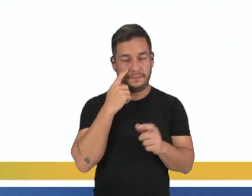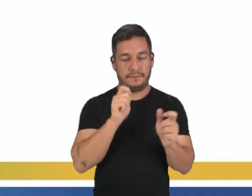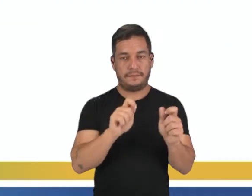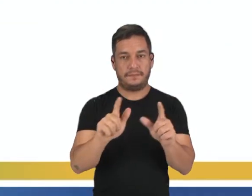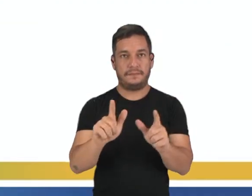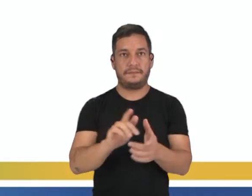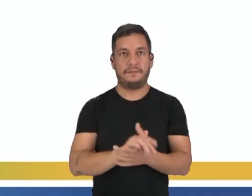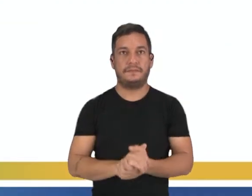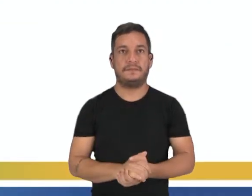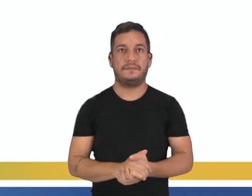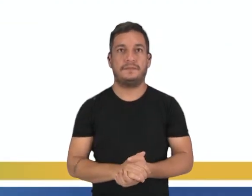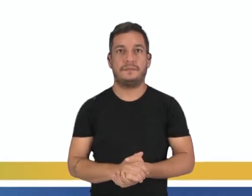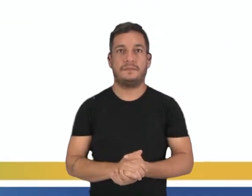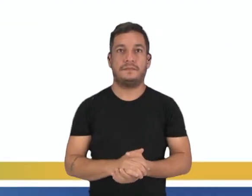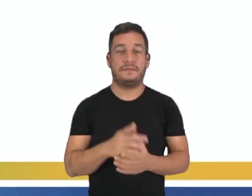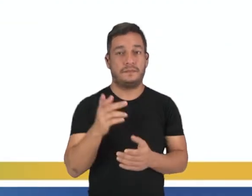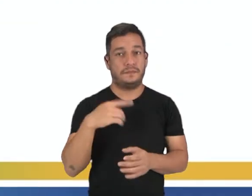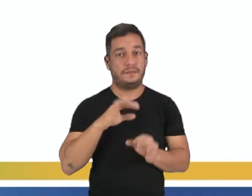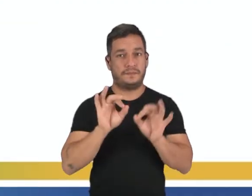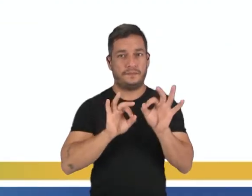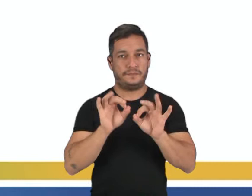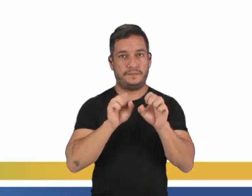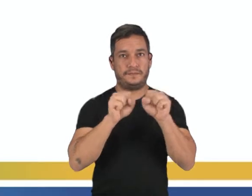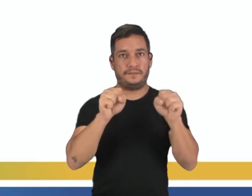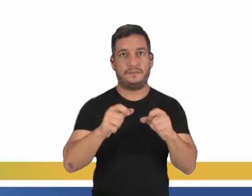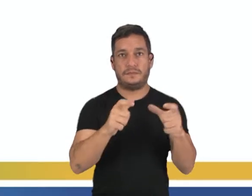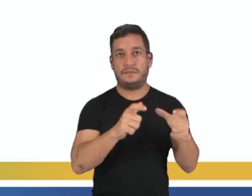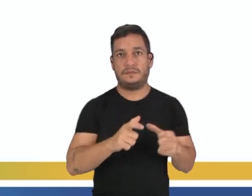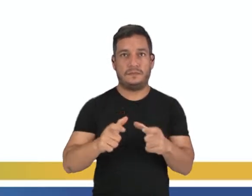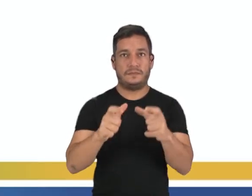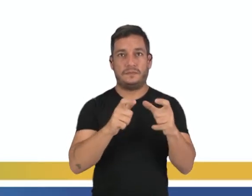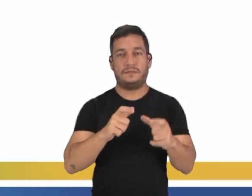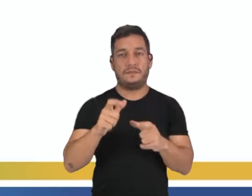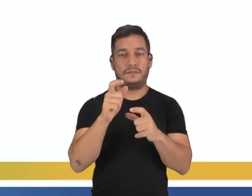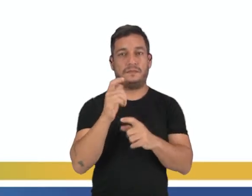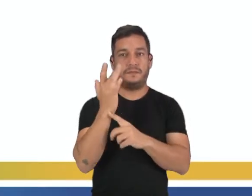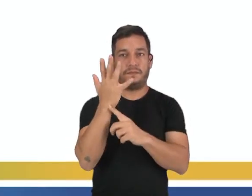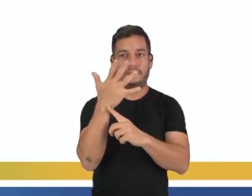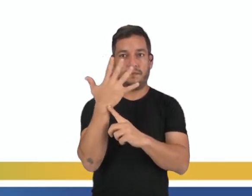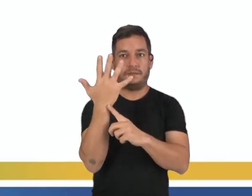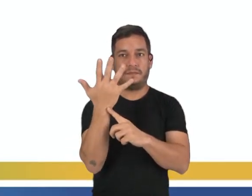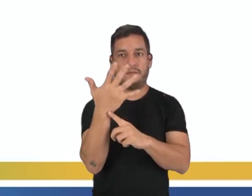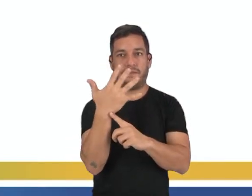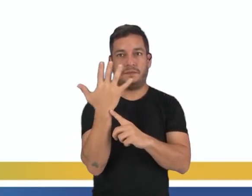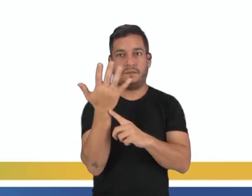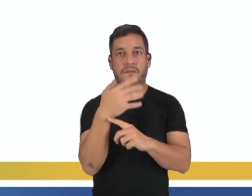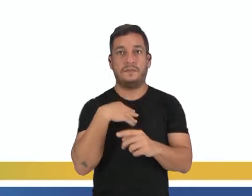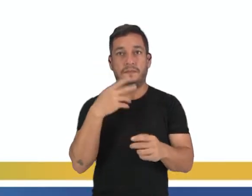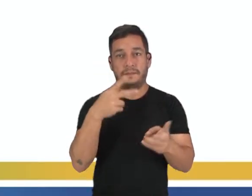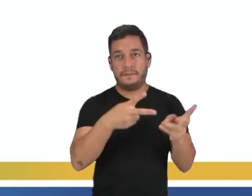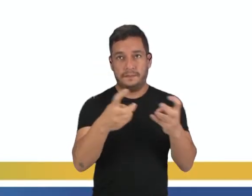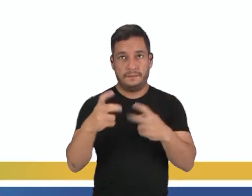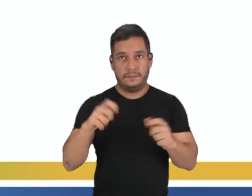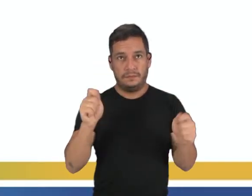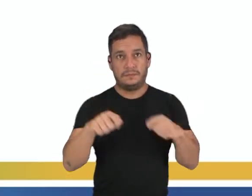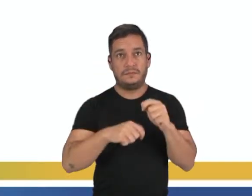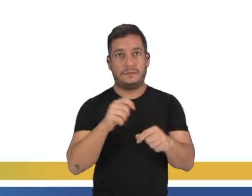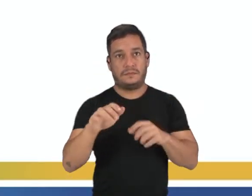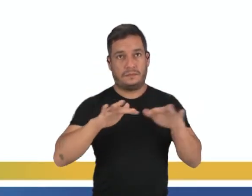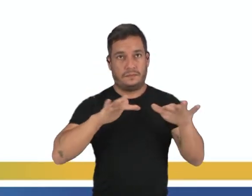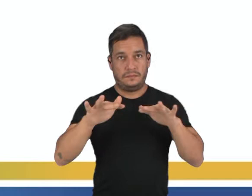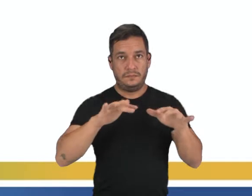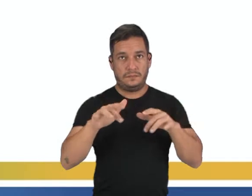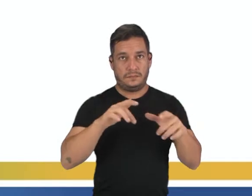ó. Então, os atuais sistemas de localização por satélite permitem realizar com segurança